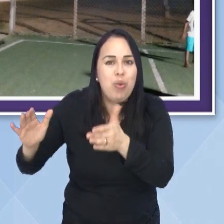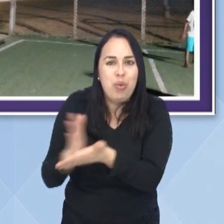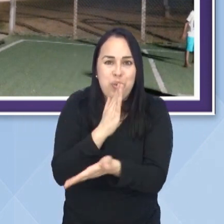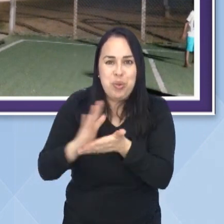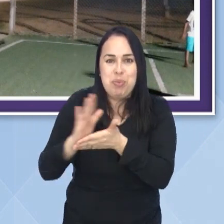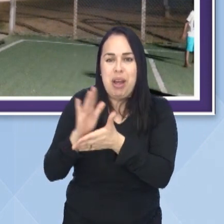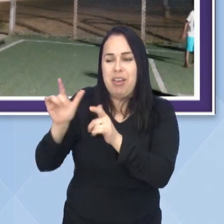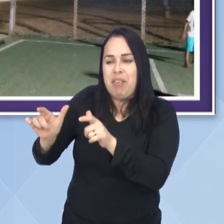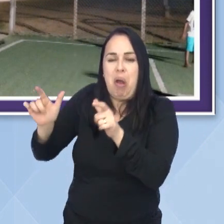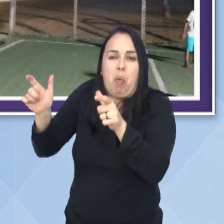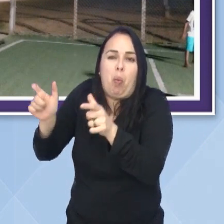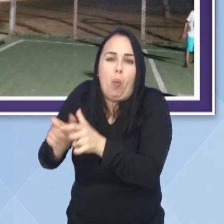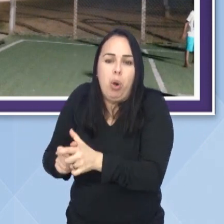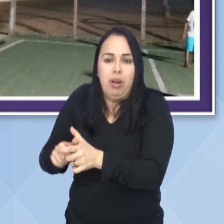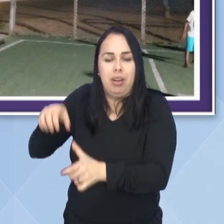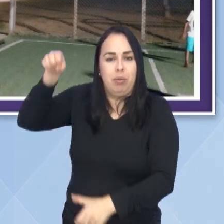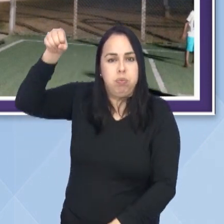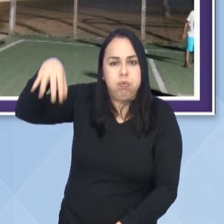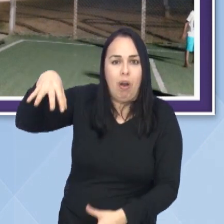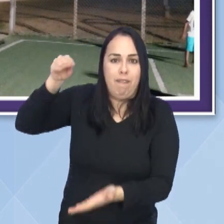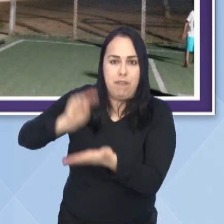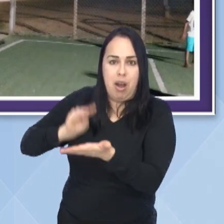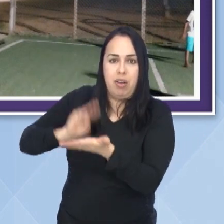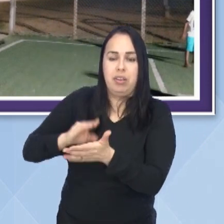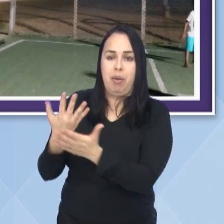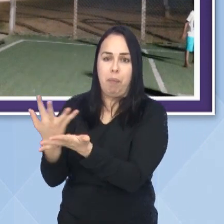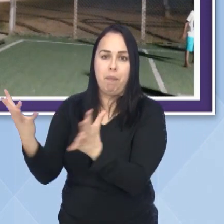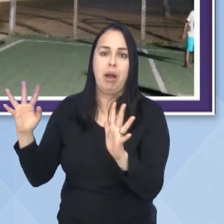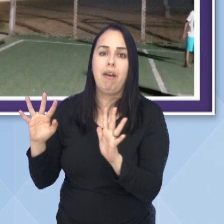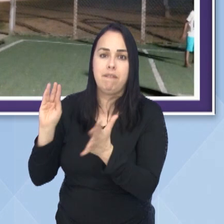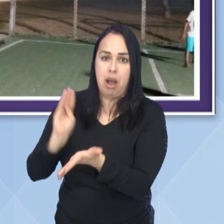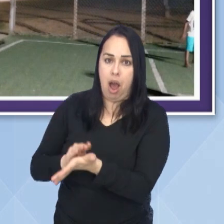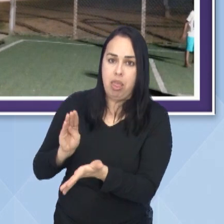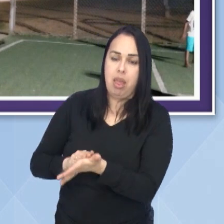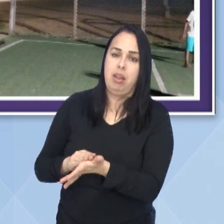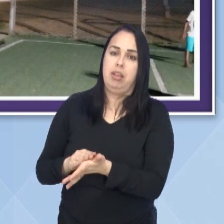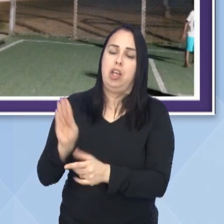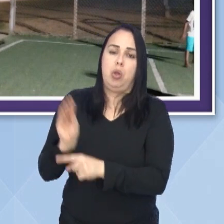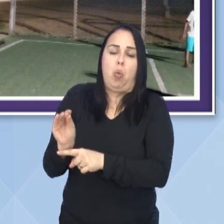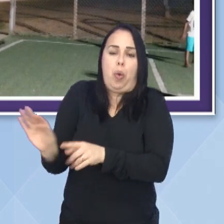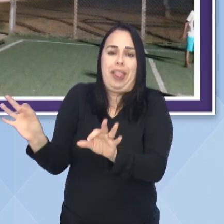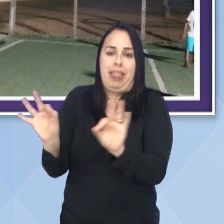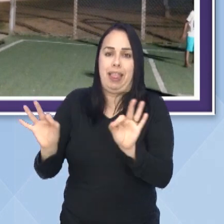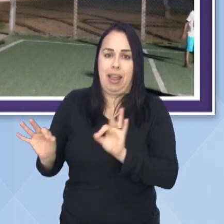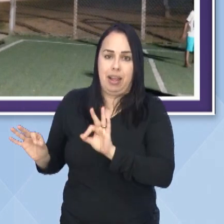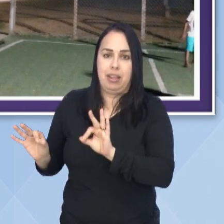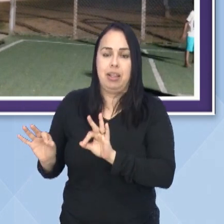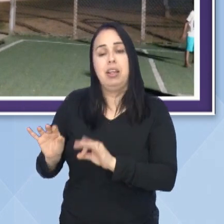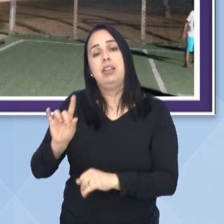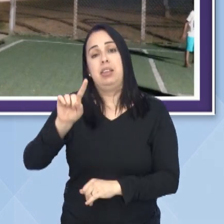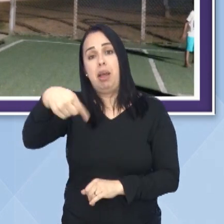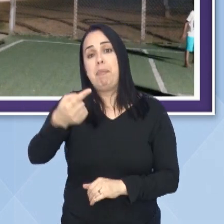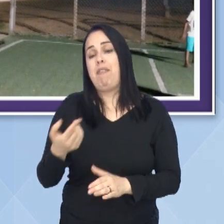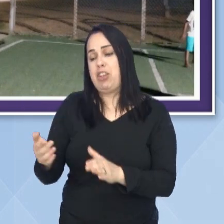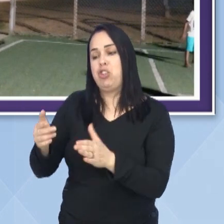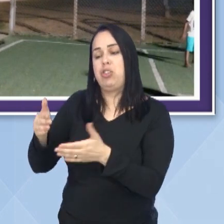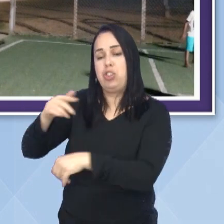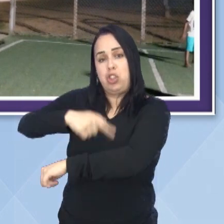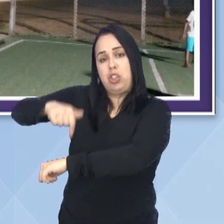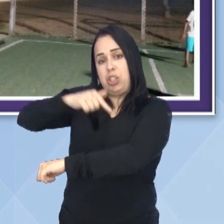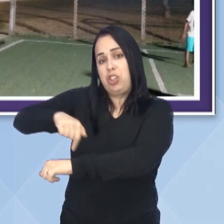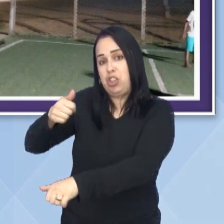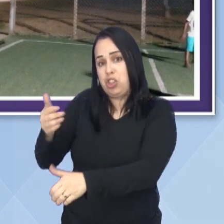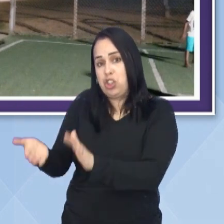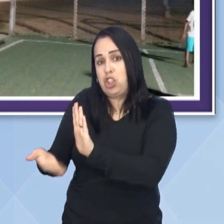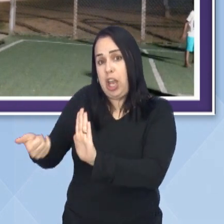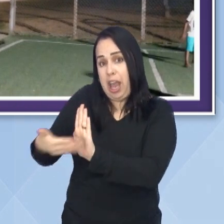E além de não ter iluminação, não tem proteção e descuidado, porque a quadra também daqui a pouco vai ter que retirar a grama sintética, porque também